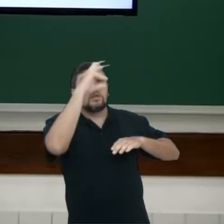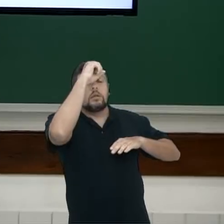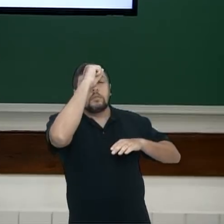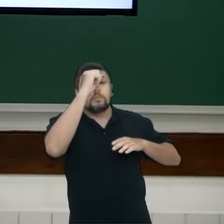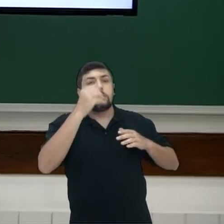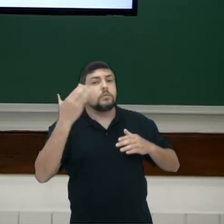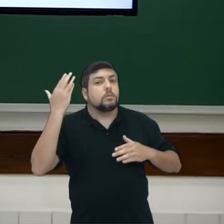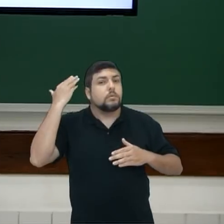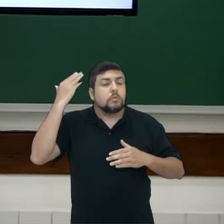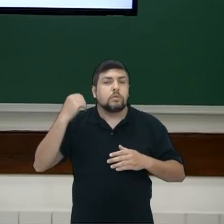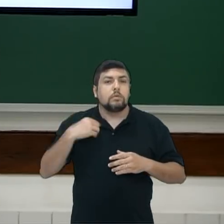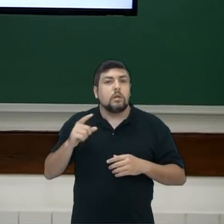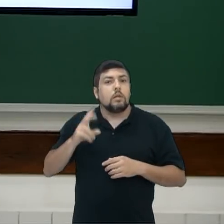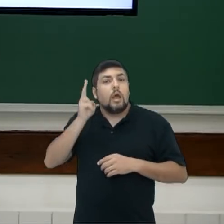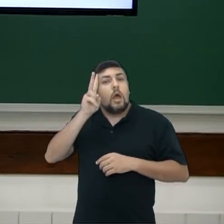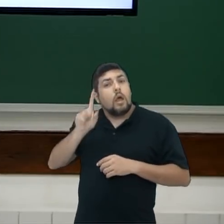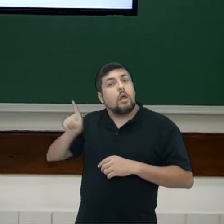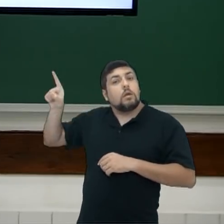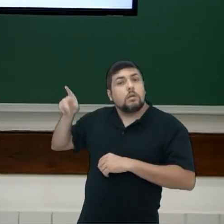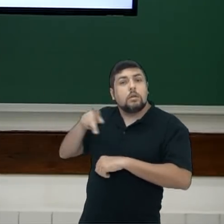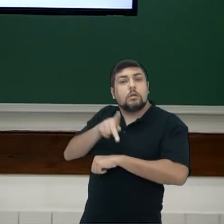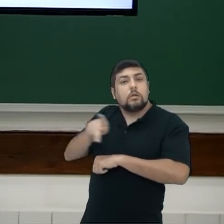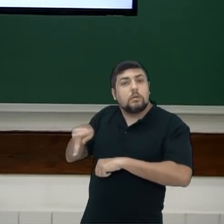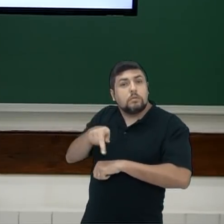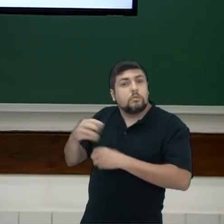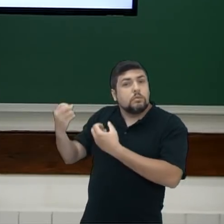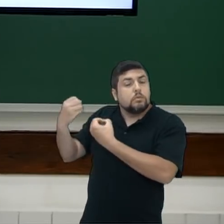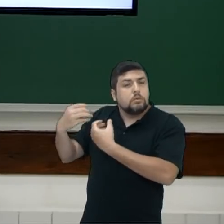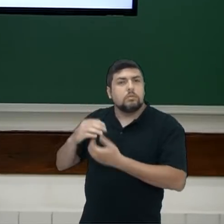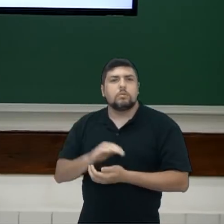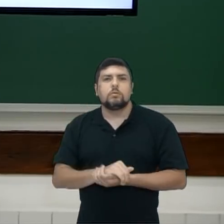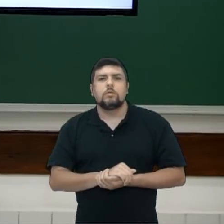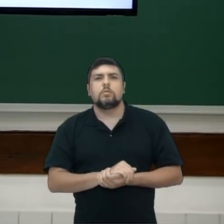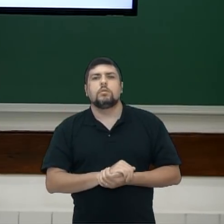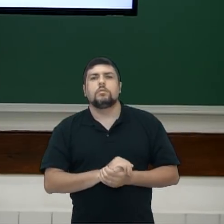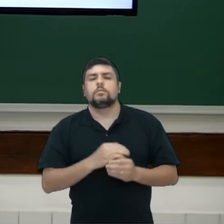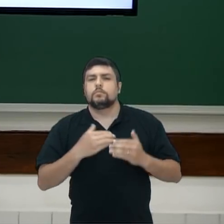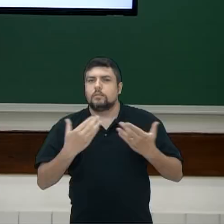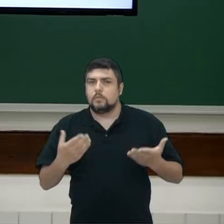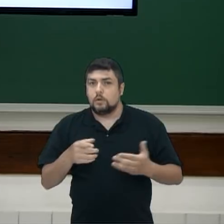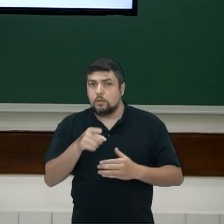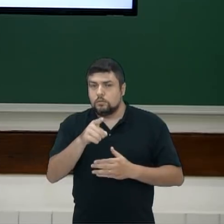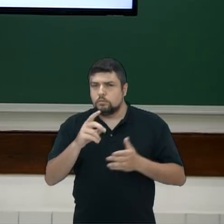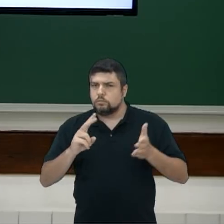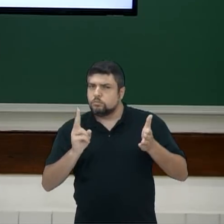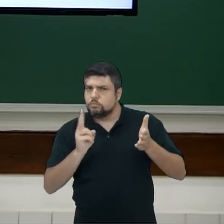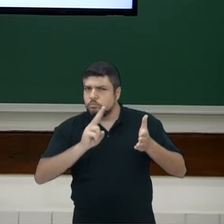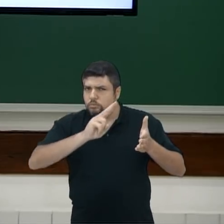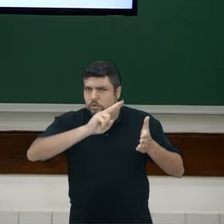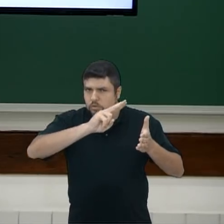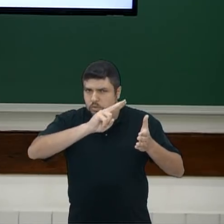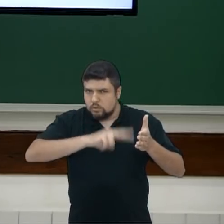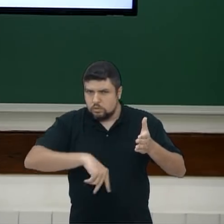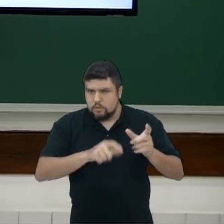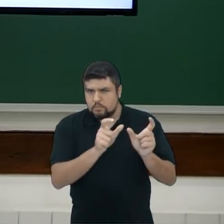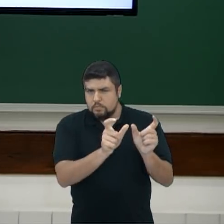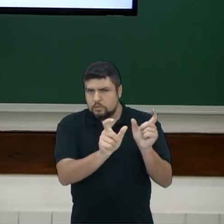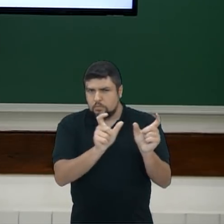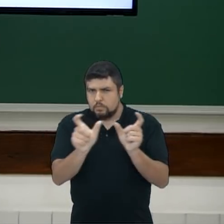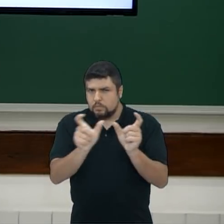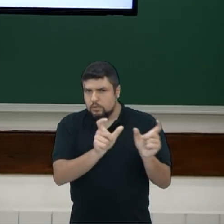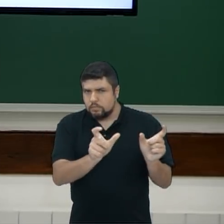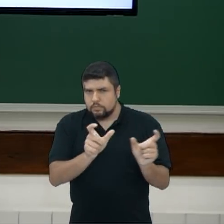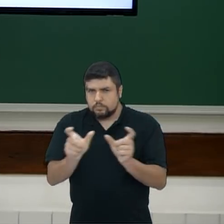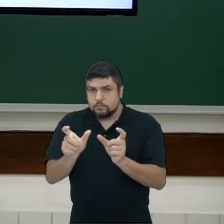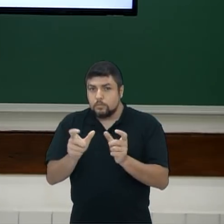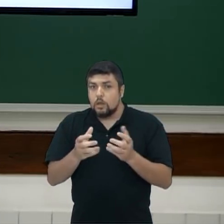teacher já tinha falado alguma coisa sobre o passado na sala de aula. E aí? Então você vai dar uma olhadinha na letra dessa música, que você deve conhecer, e